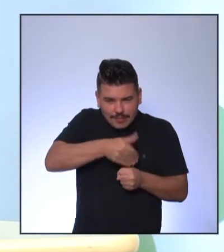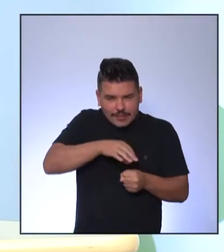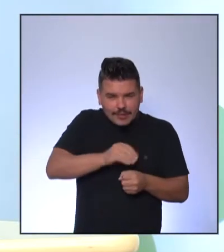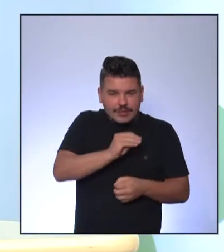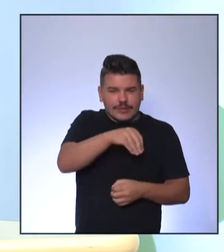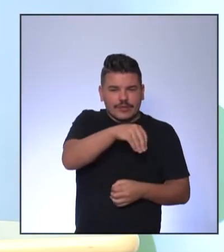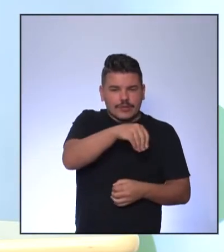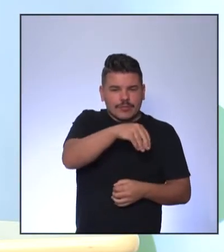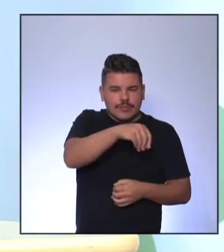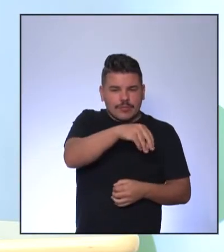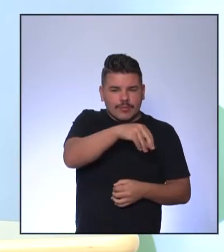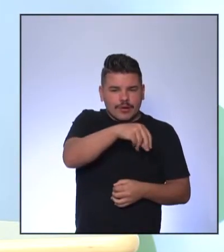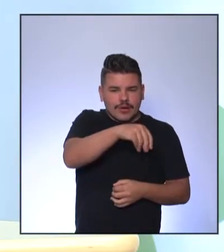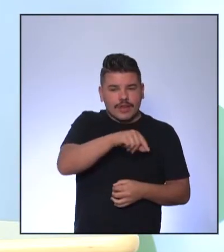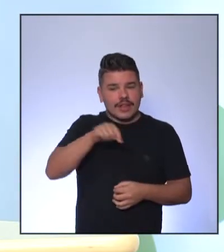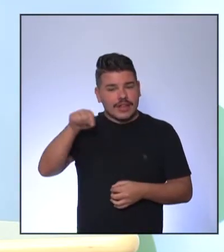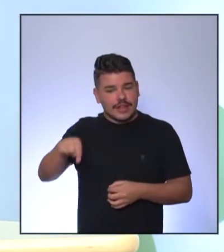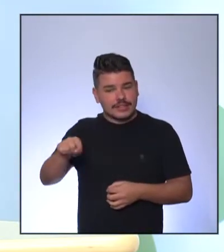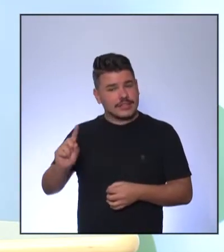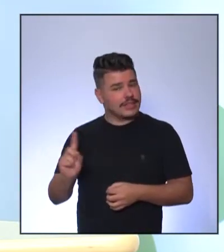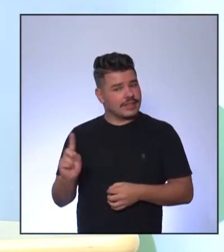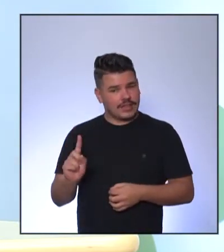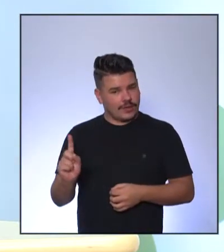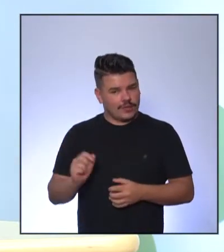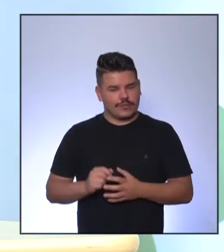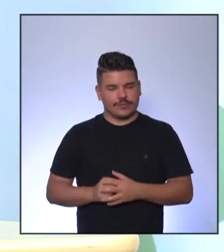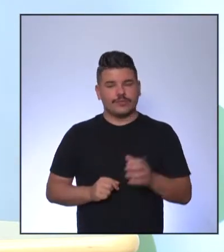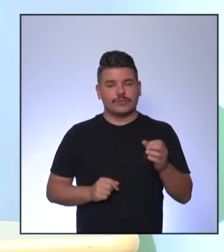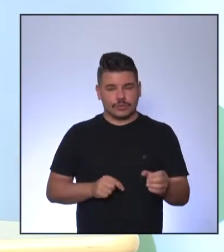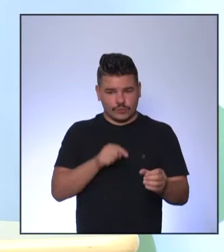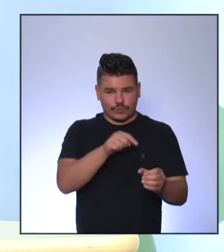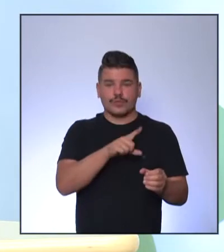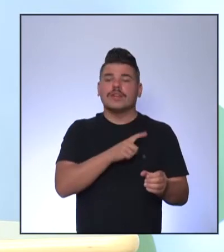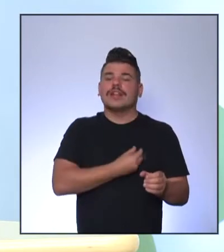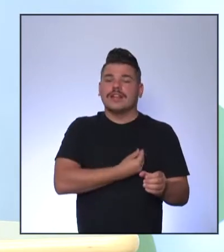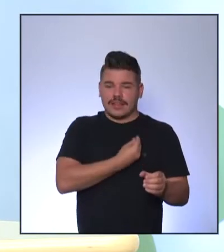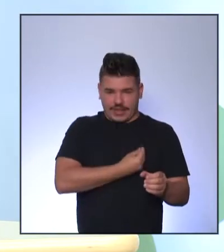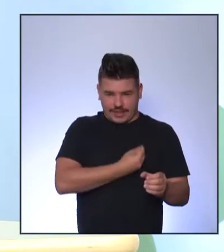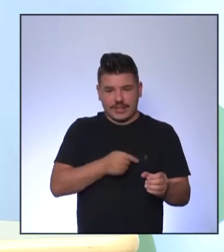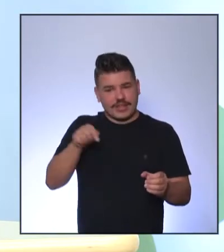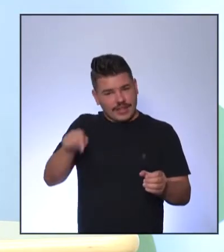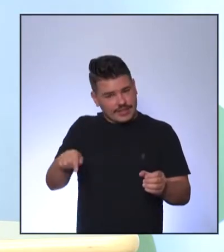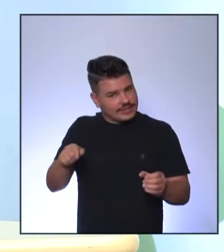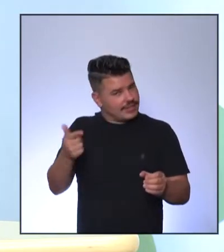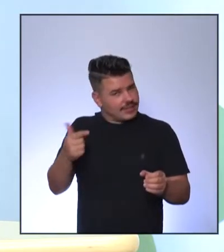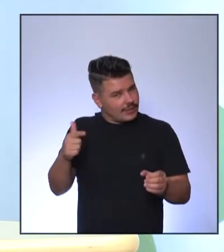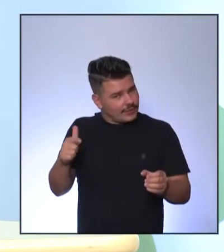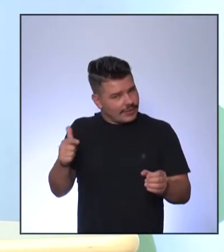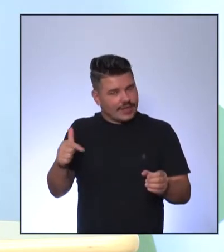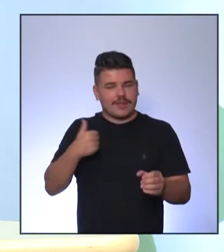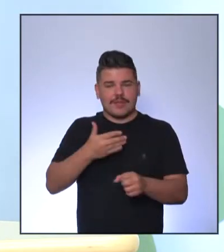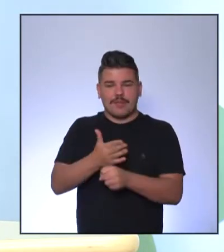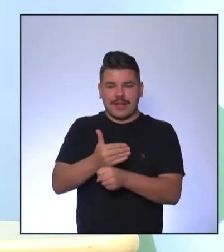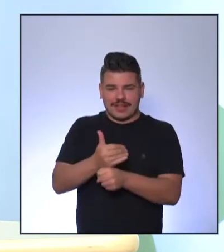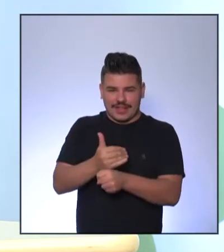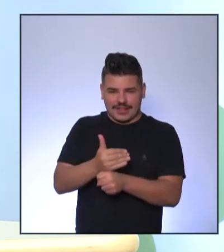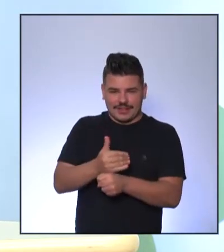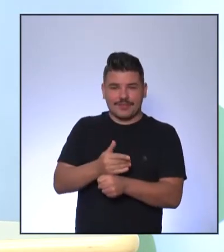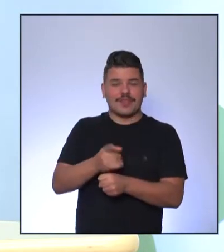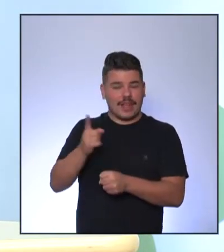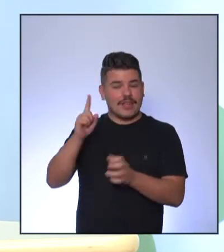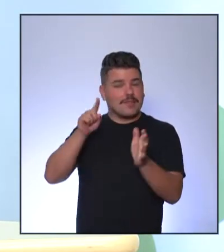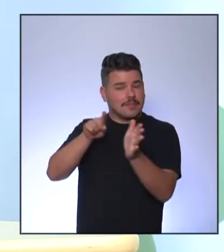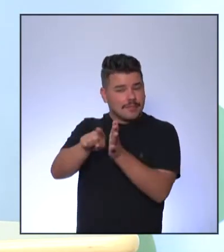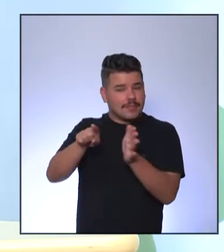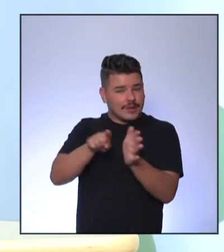procedimento. Antes de apresentar para vocês o experimento, eu tenho uma perguntinha. Na verdade, acho que são 2 perguntinhas aí, tá? Então, vai aí